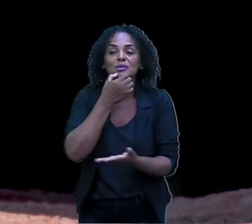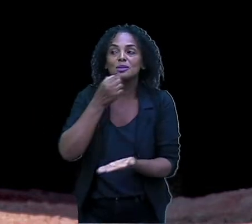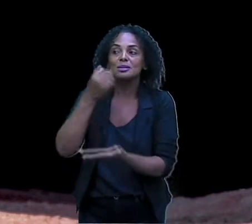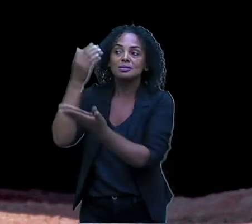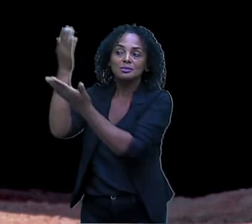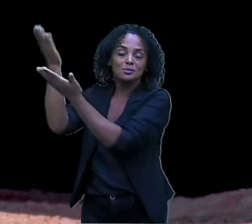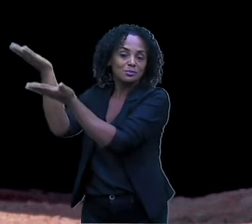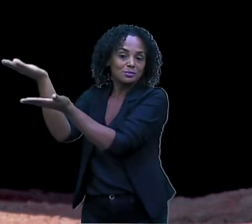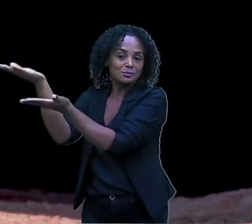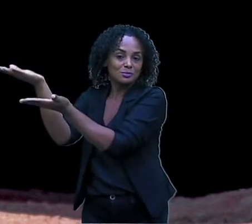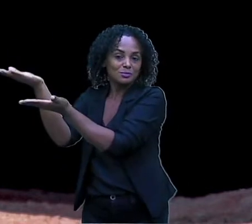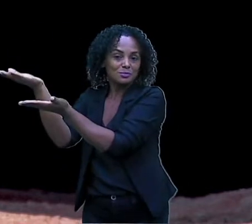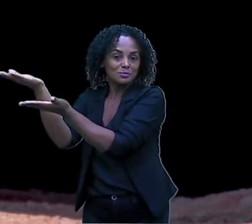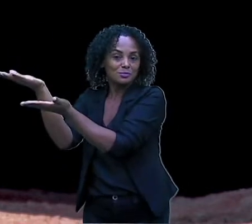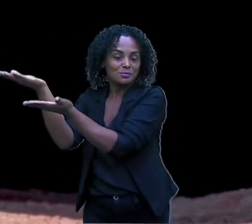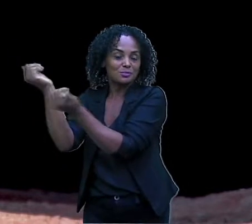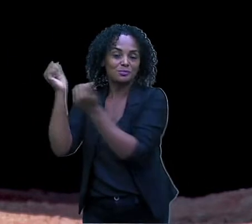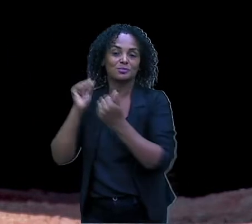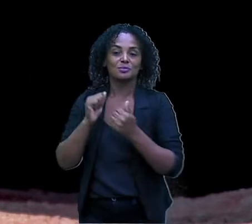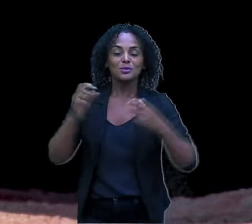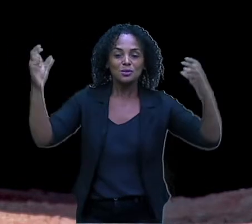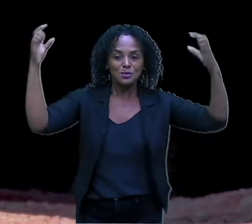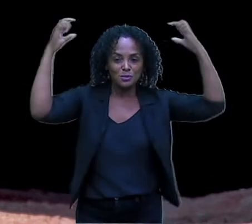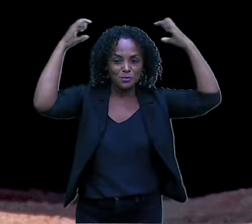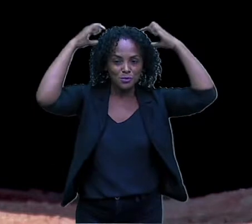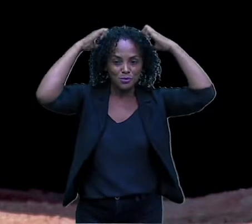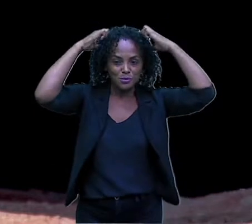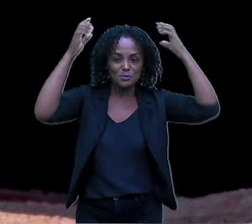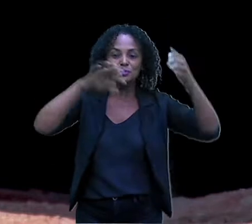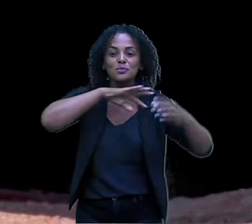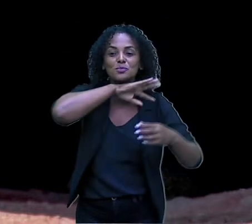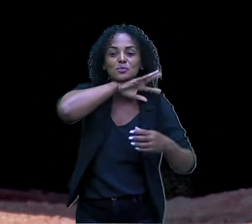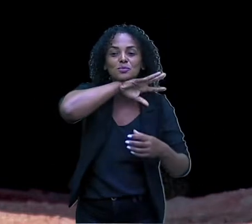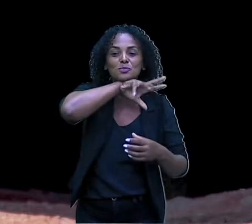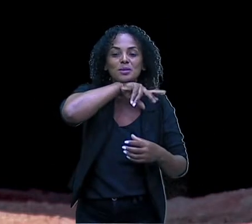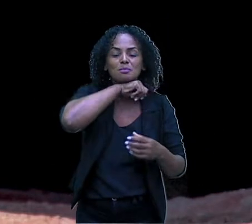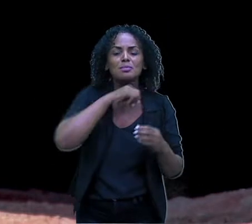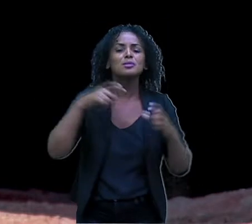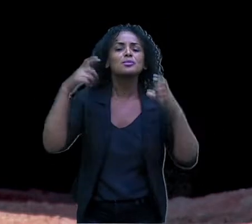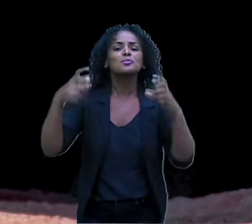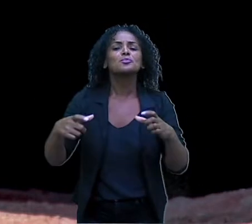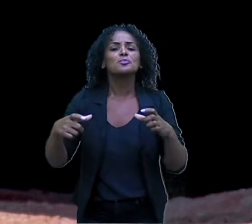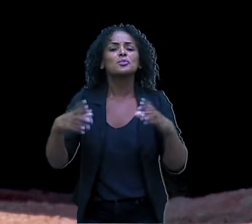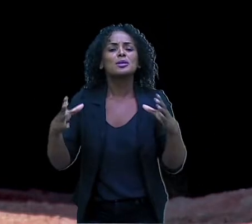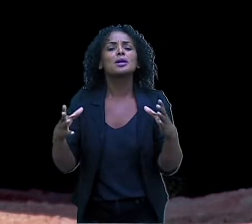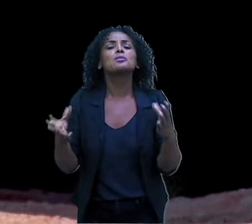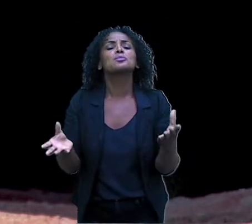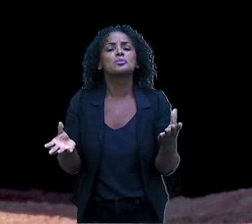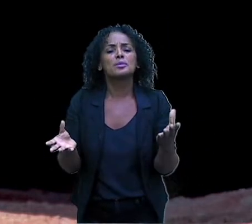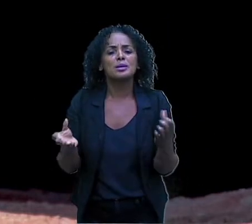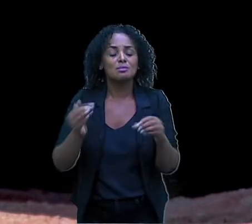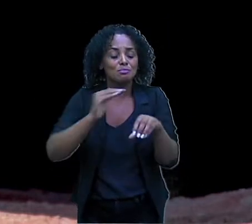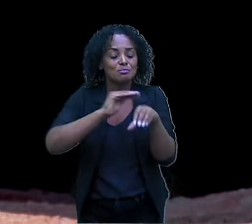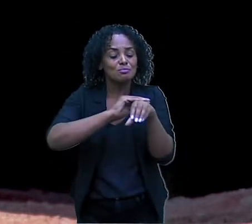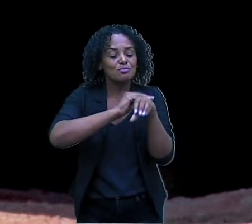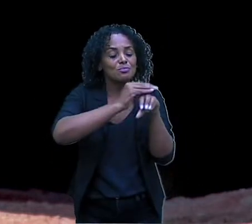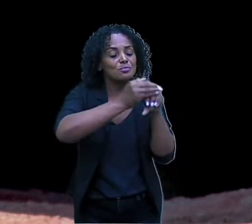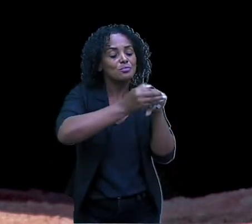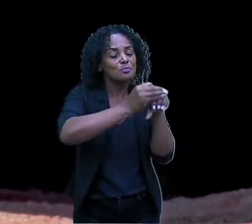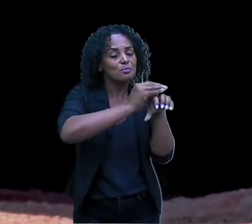Bear. Bear. Que é urso. O habitat, cave. Cave. Cave.